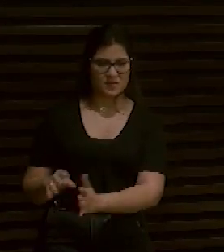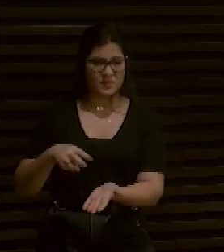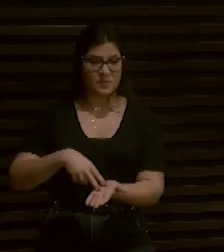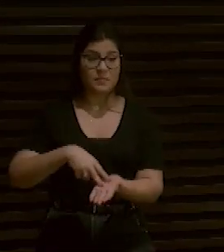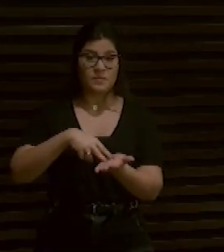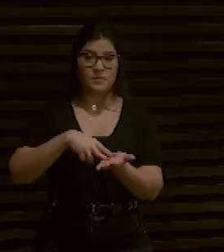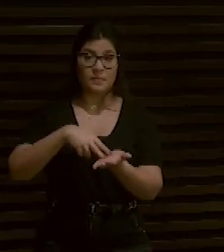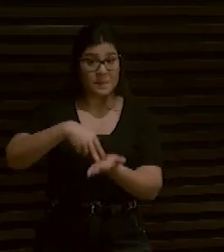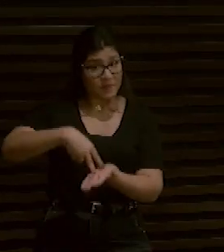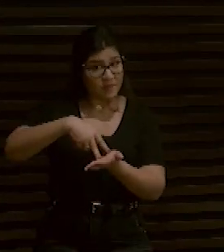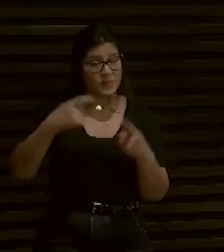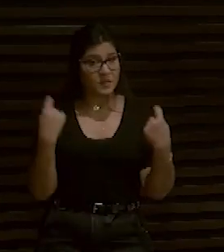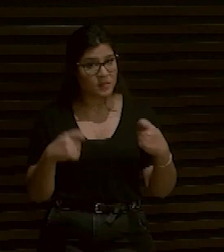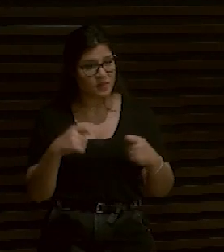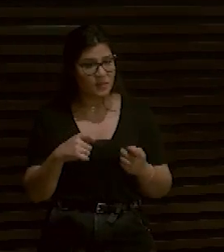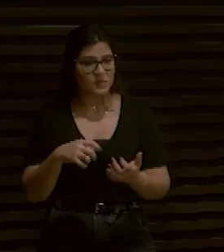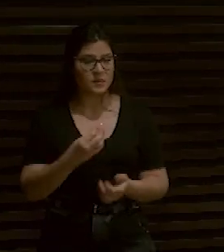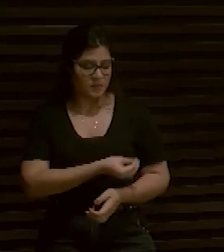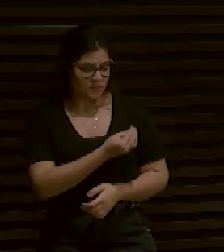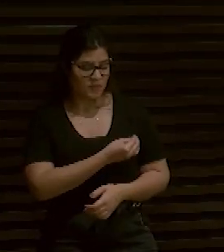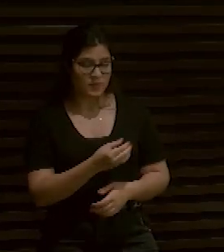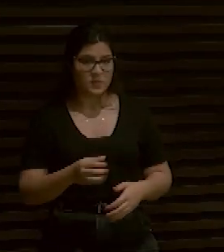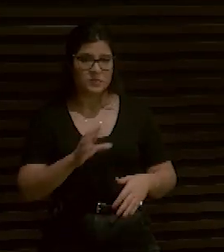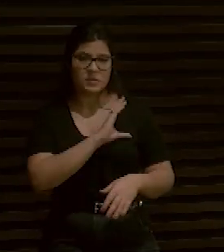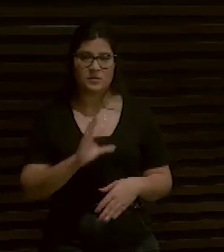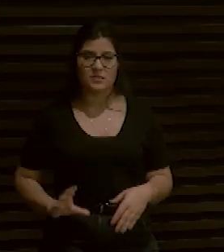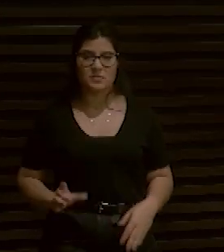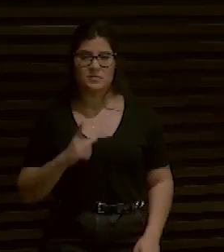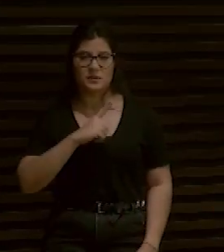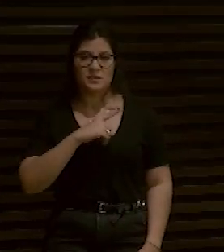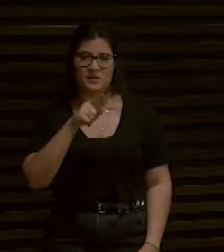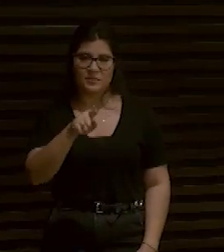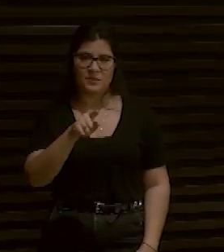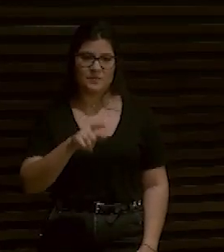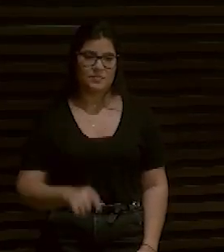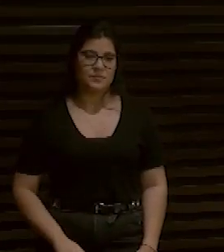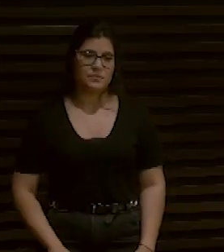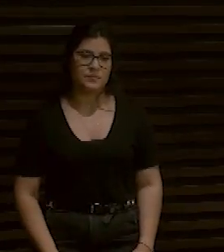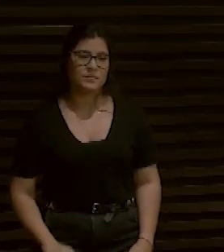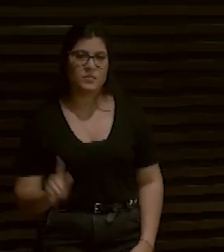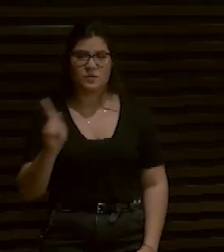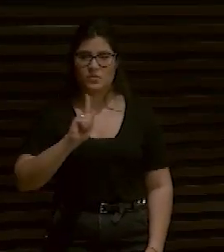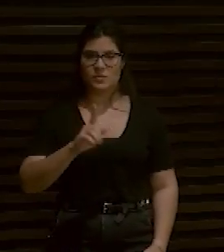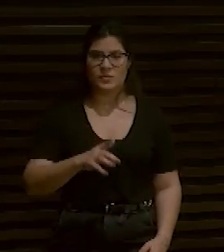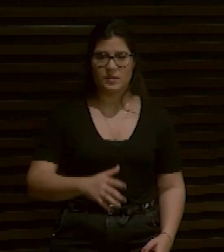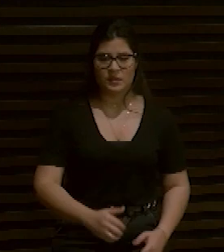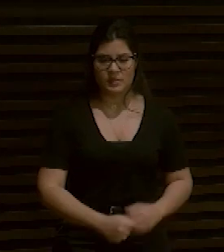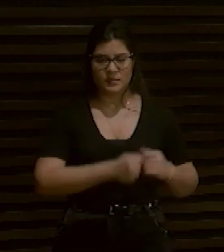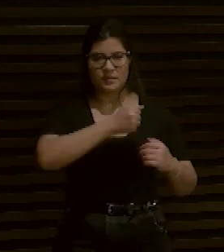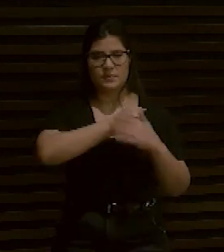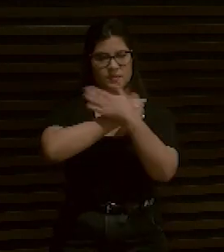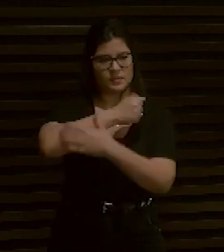intencionalmente, pela vida de Cristo que há em você. Não acho que foi o teu ato de pegar o escudo e levantar.